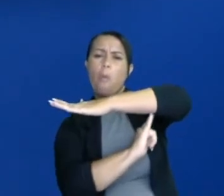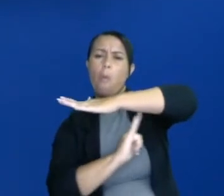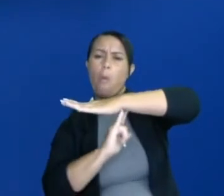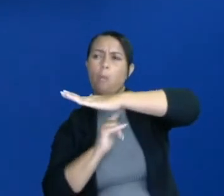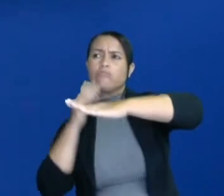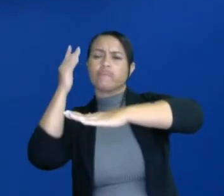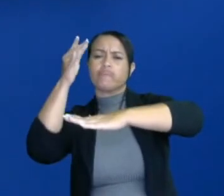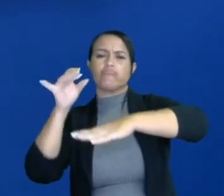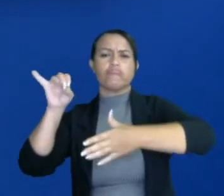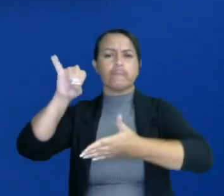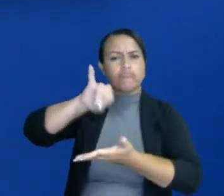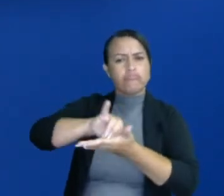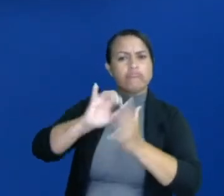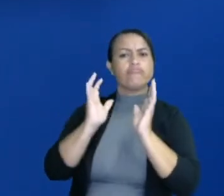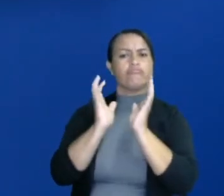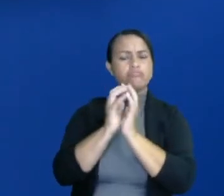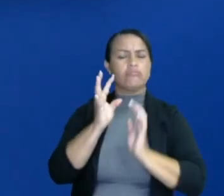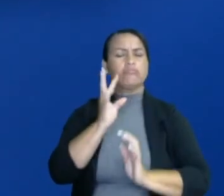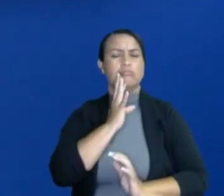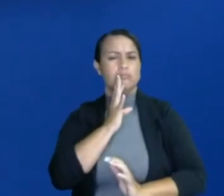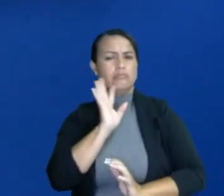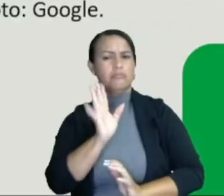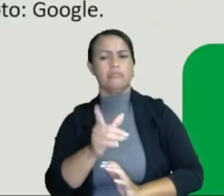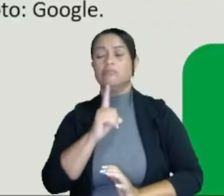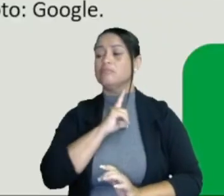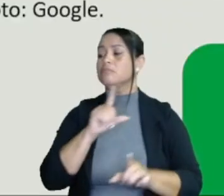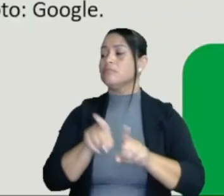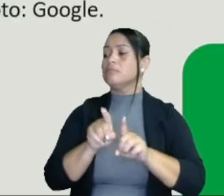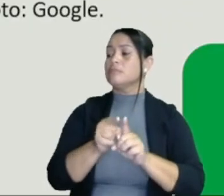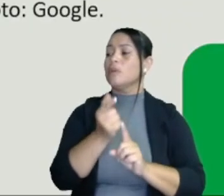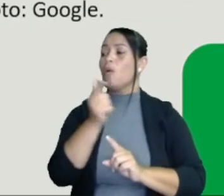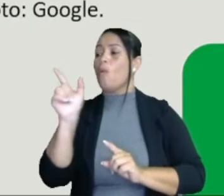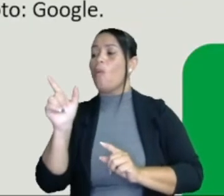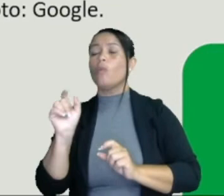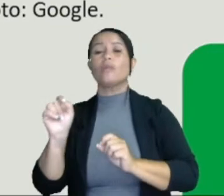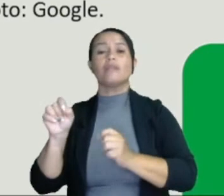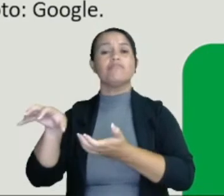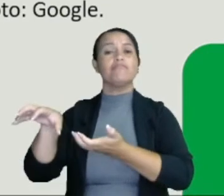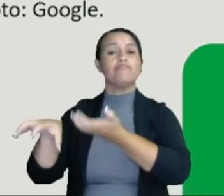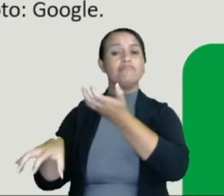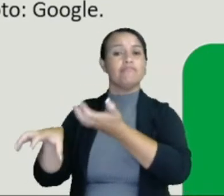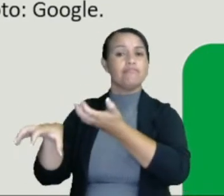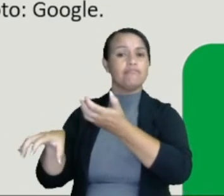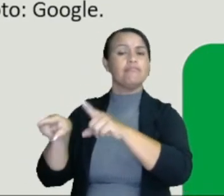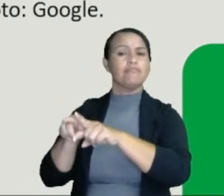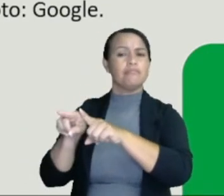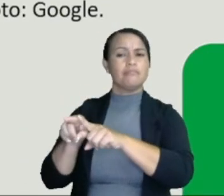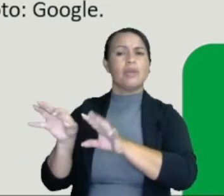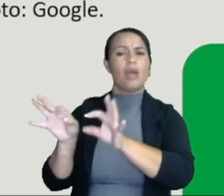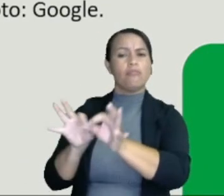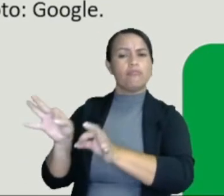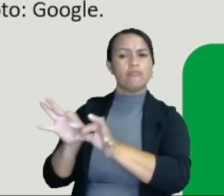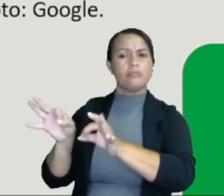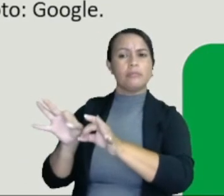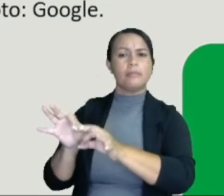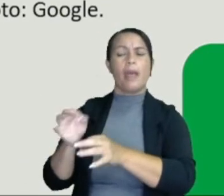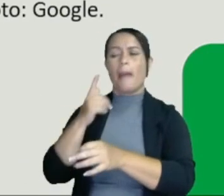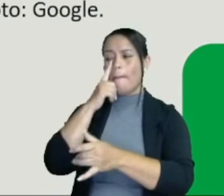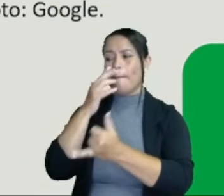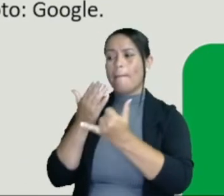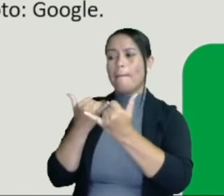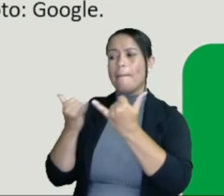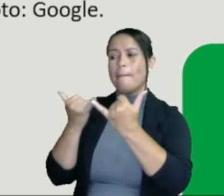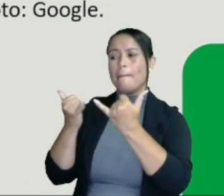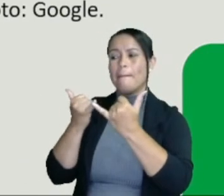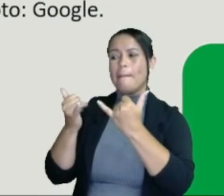da cidade do Recife, né? Aqui você tem uma imagem de satélite de Brasília. Na verdade, ela foi projetada e até se assemelha a